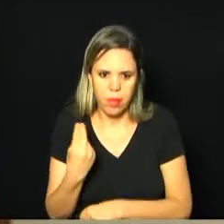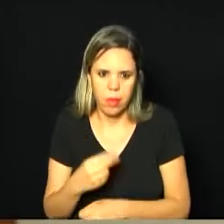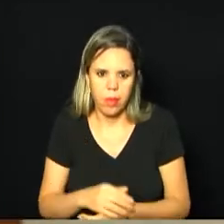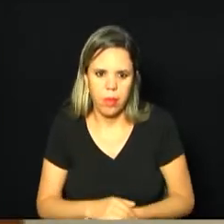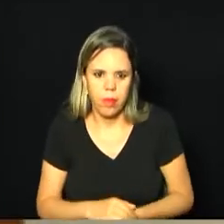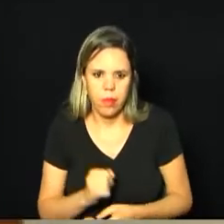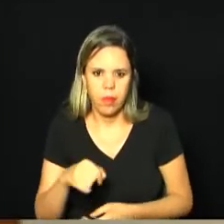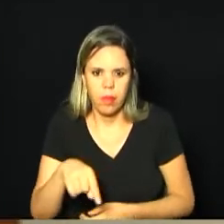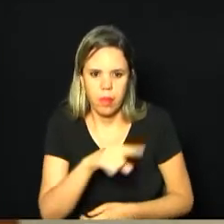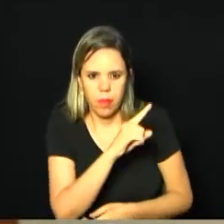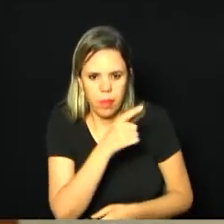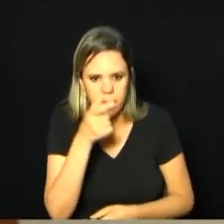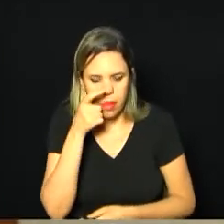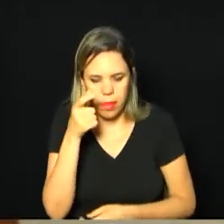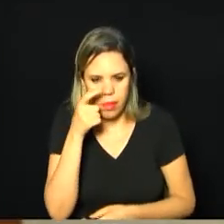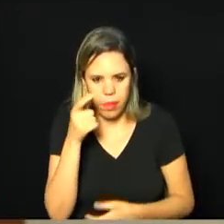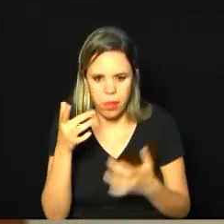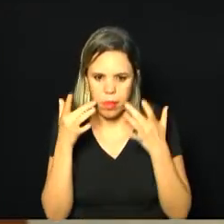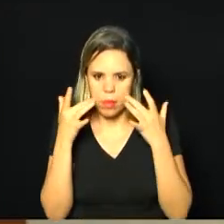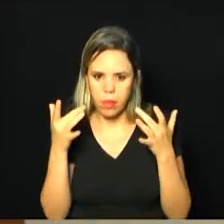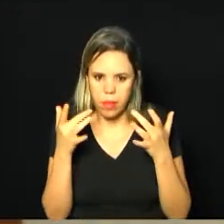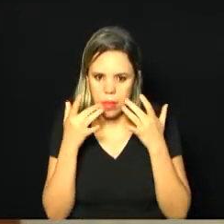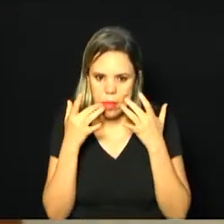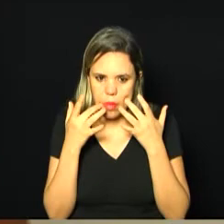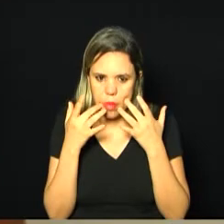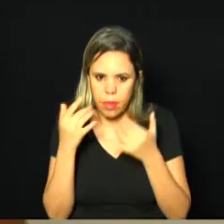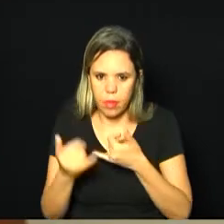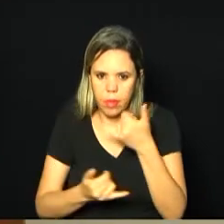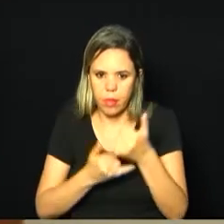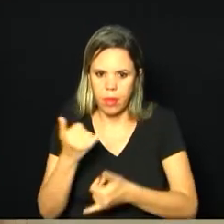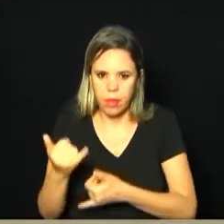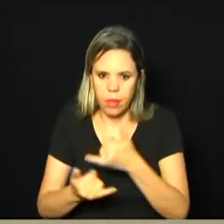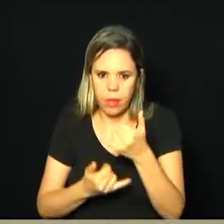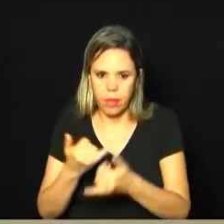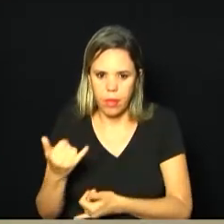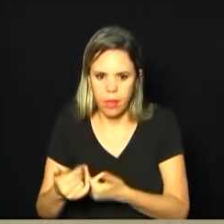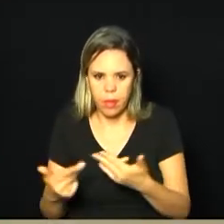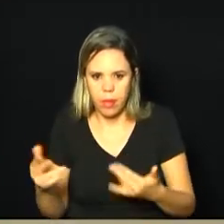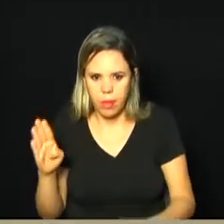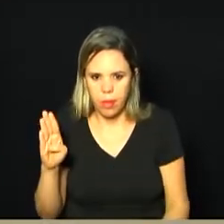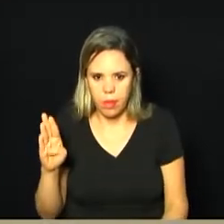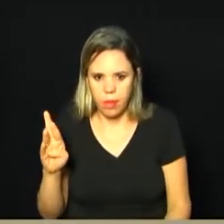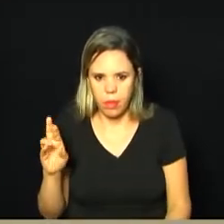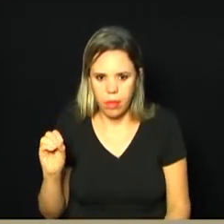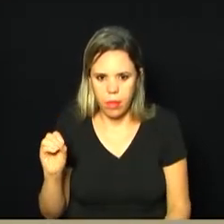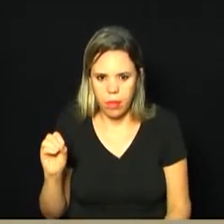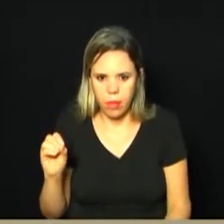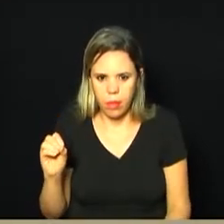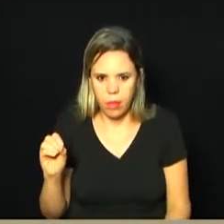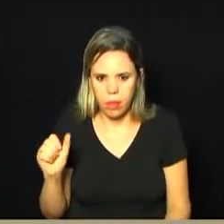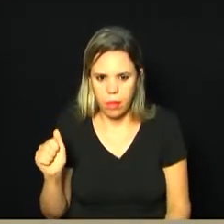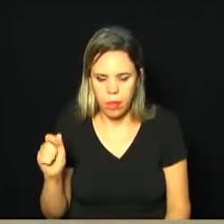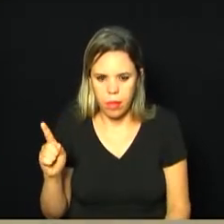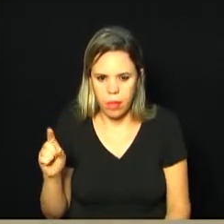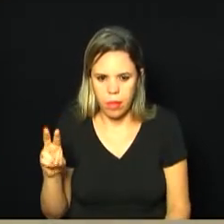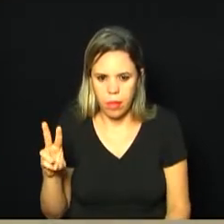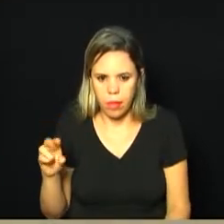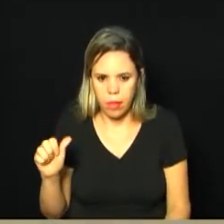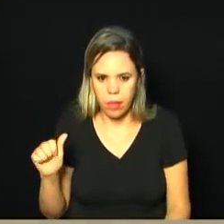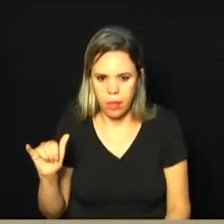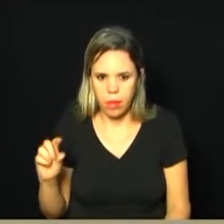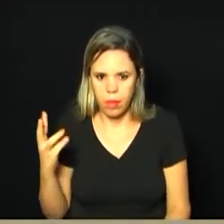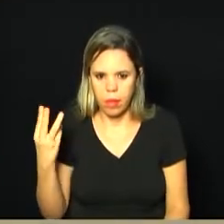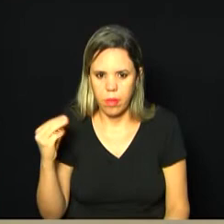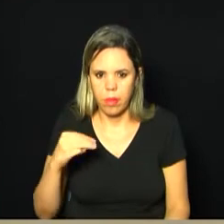se você for assistir o espetáculo brincando com a Broadway que vai acontecer no dia três de Novembro três de